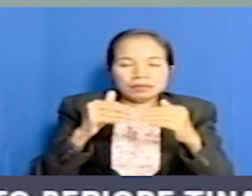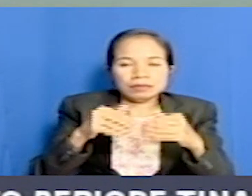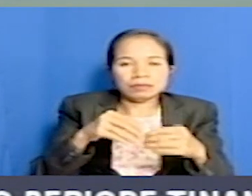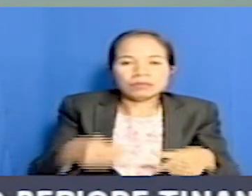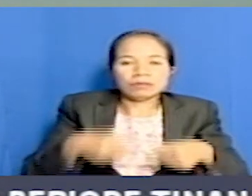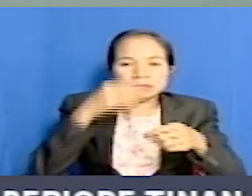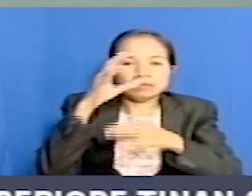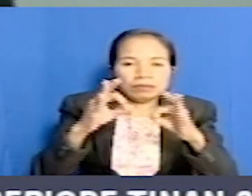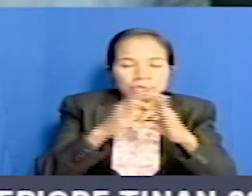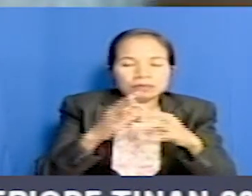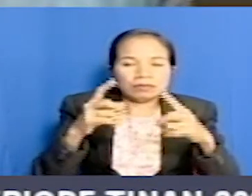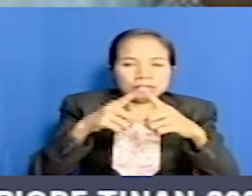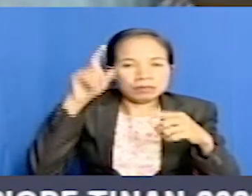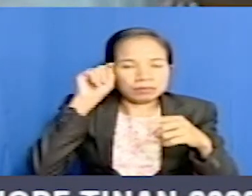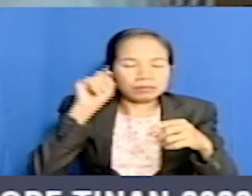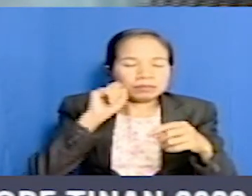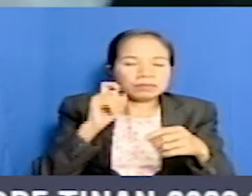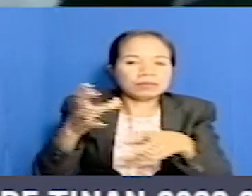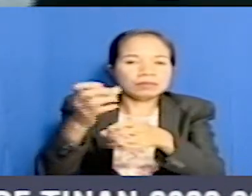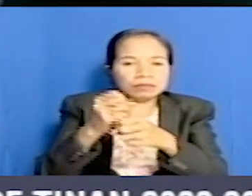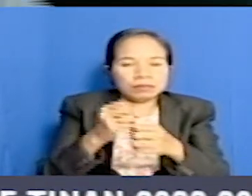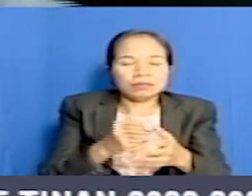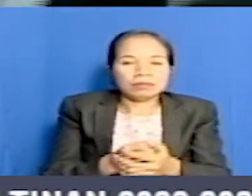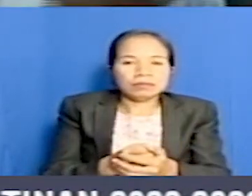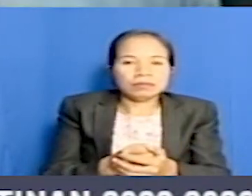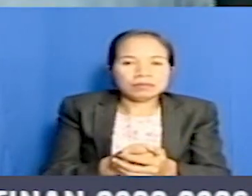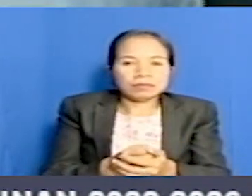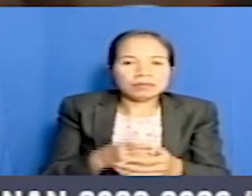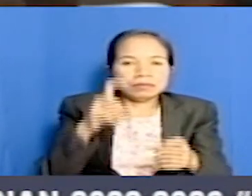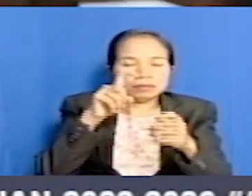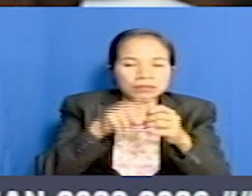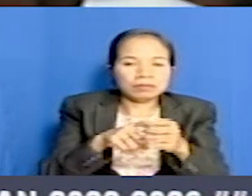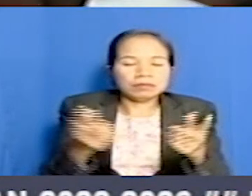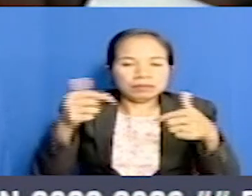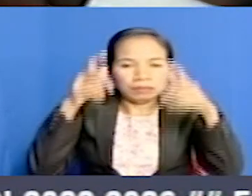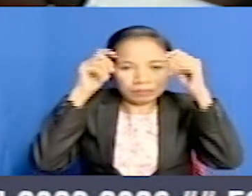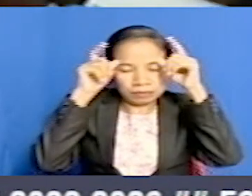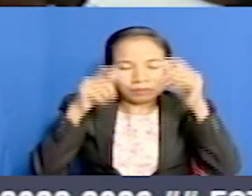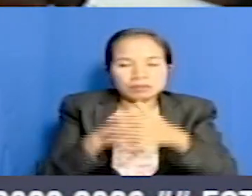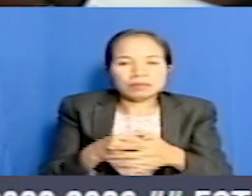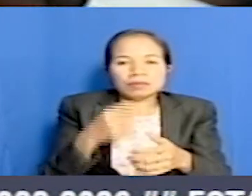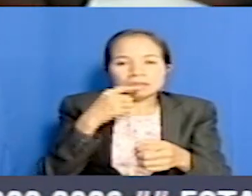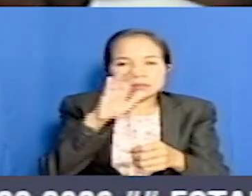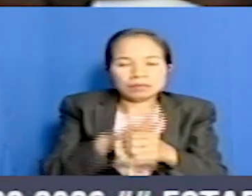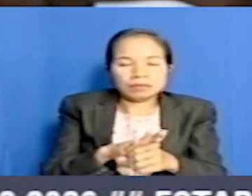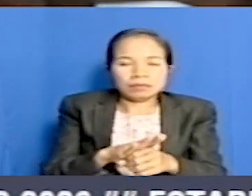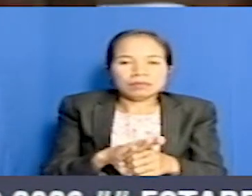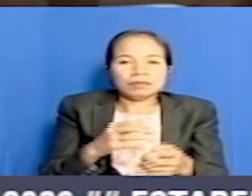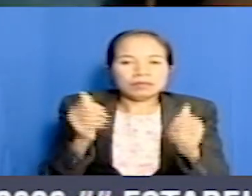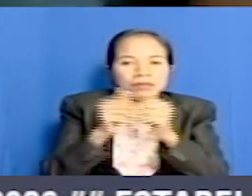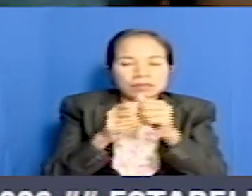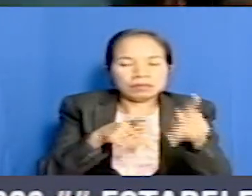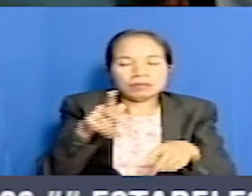fofier baxanana, onde dada cadoras mai Timor-Leste. Me admite, tomada de posse ba estrutura Hamutu Kruanul